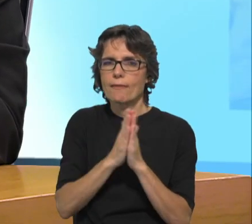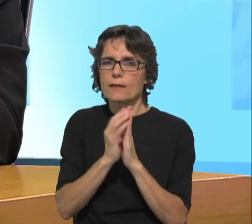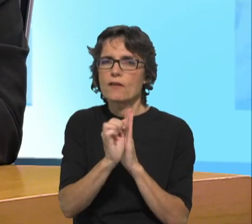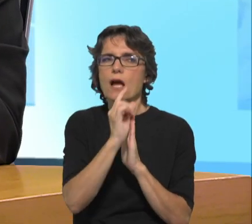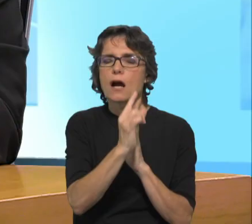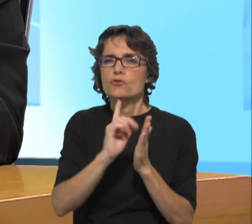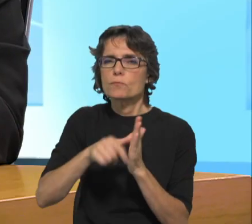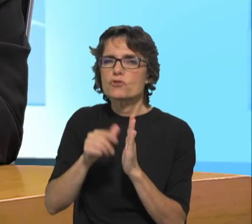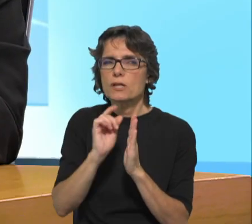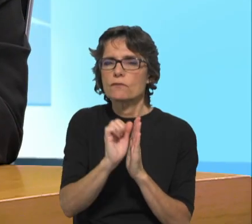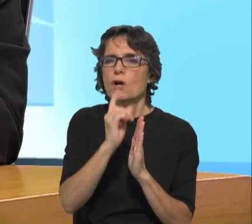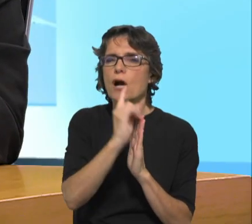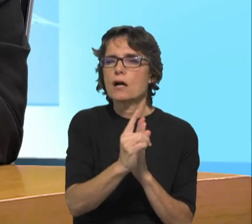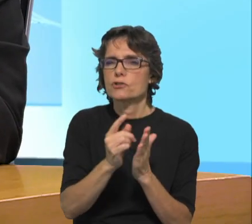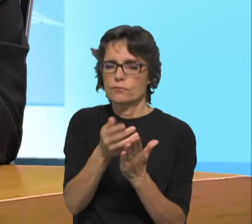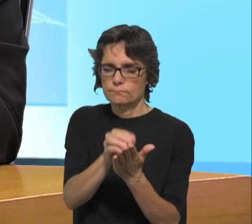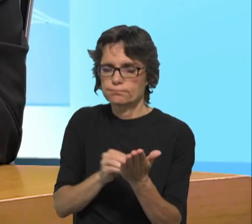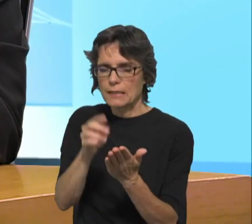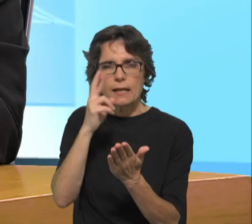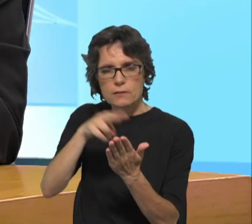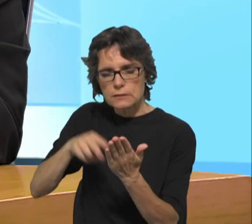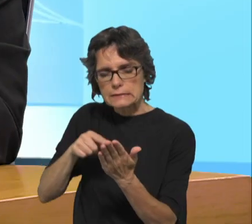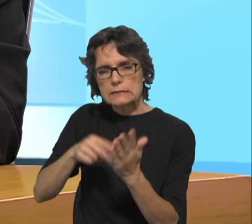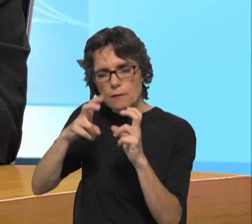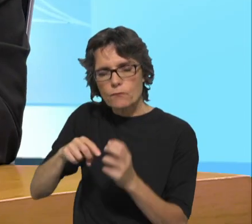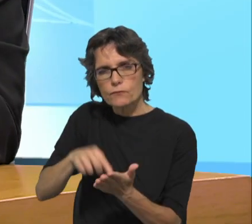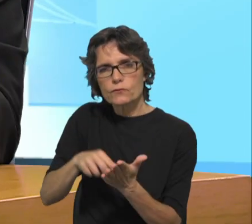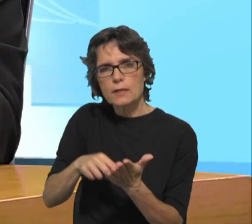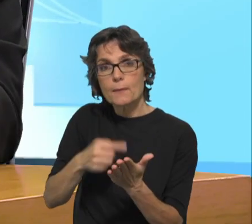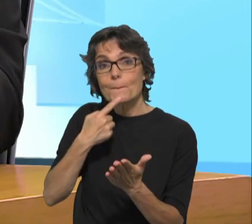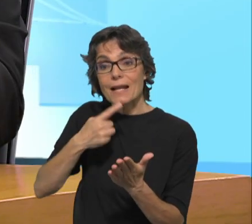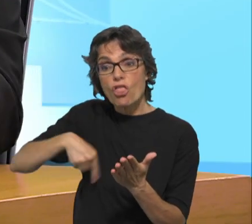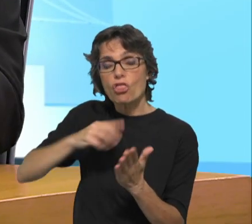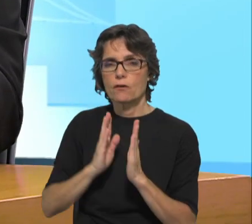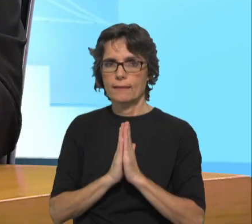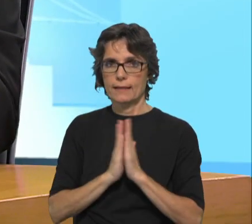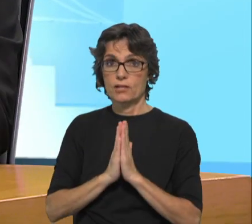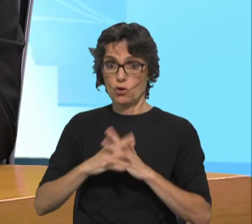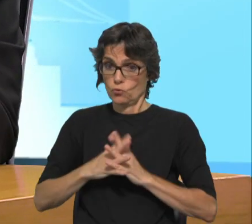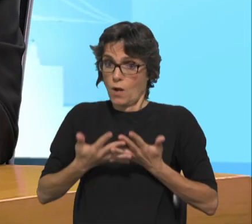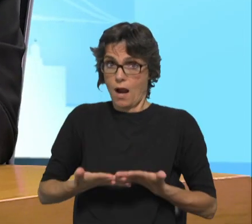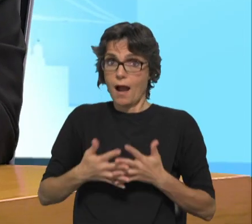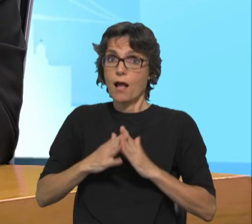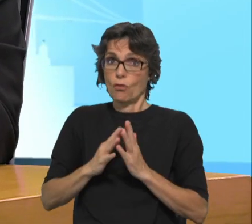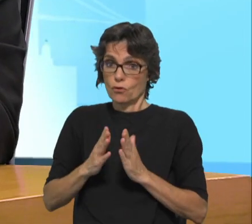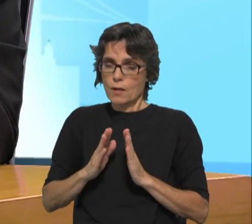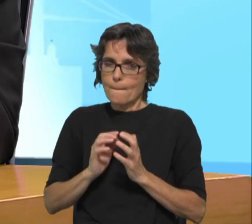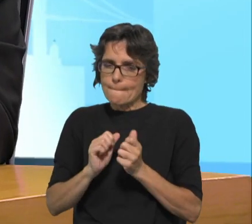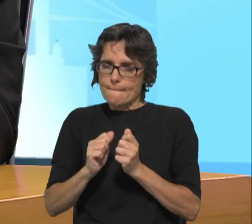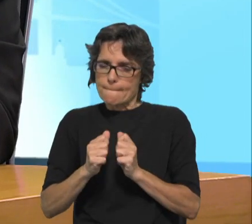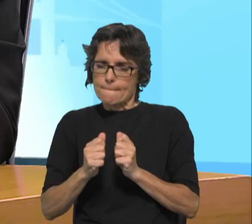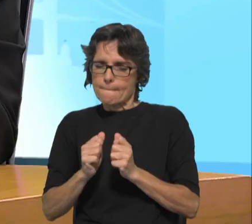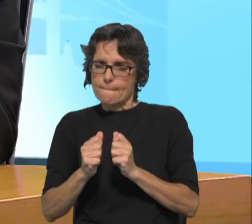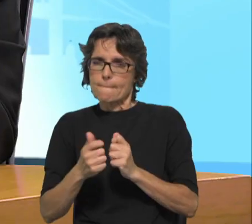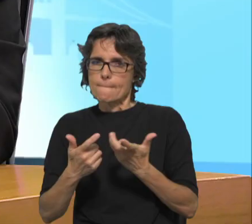é o projeto que tem para ela, onde é que a quer, como é que a quer, para que, de facto, possamos, depois, em 2024, sermos, de